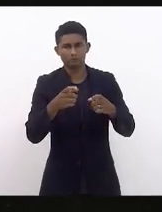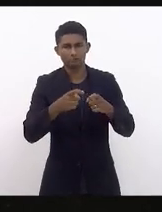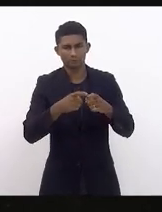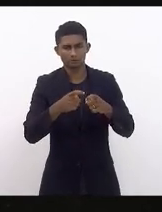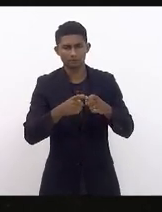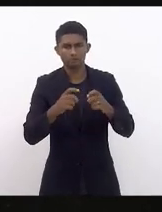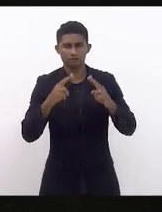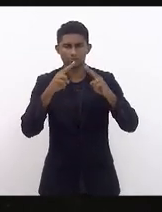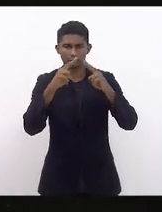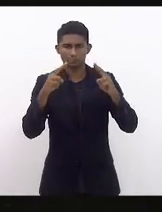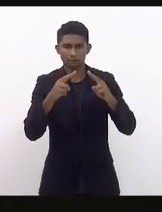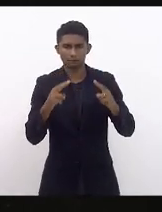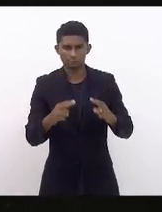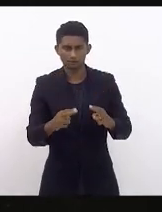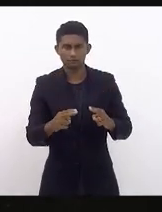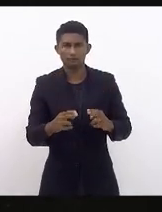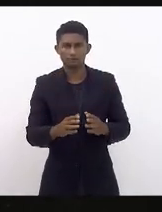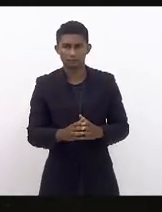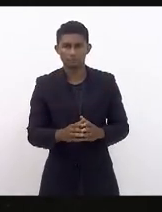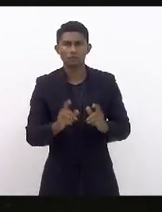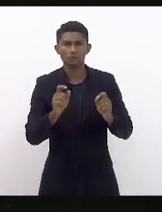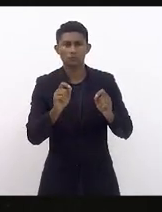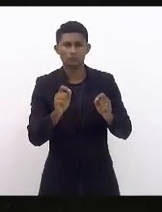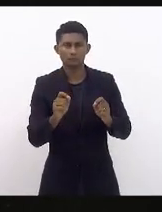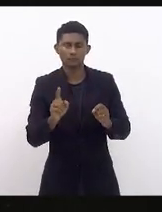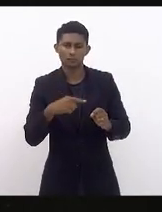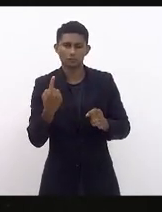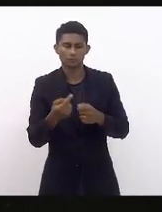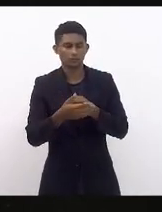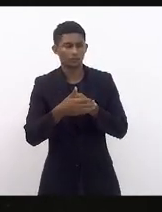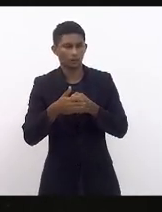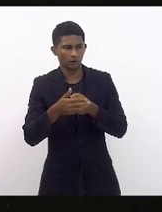Unimed, a nossa palavra de carinho,